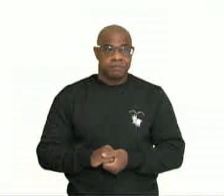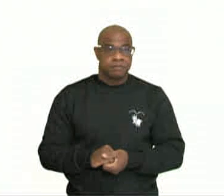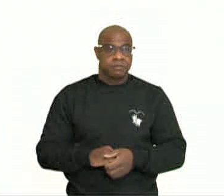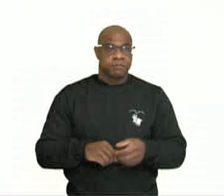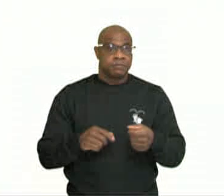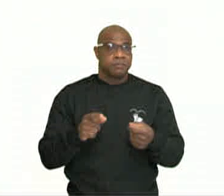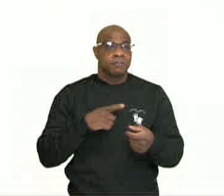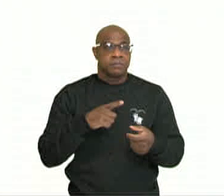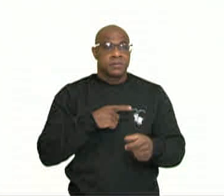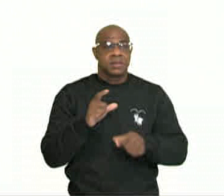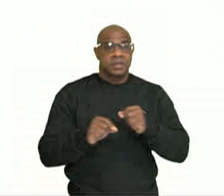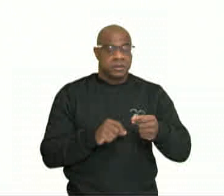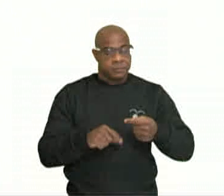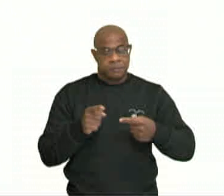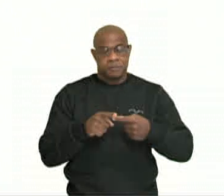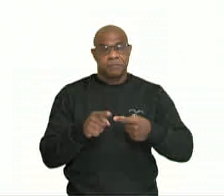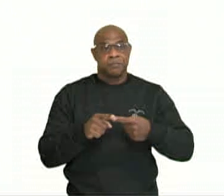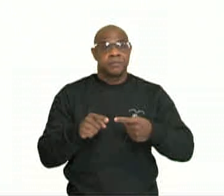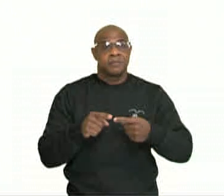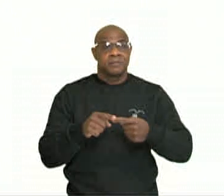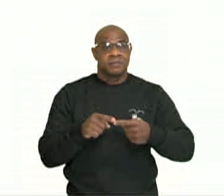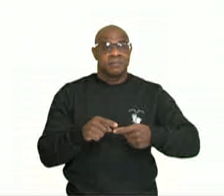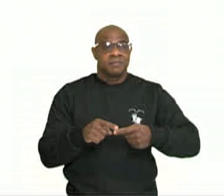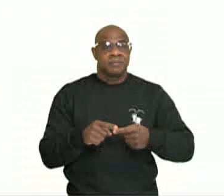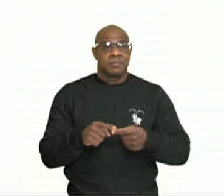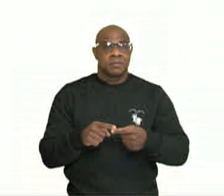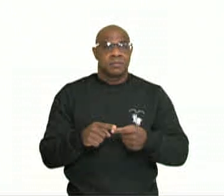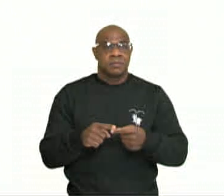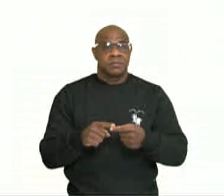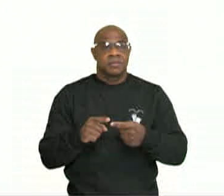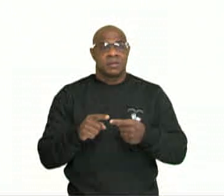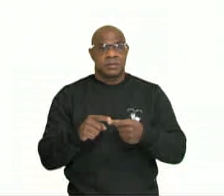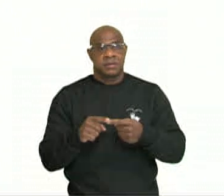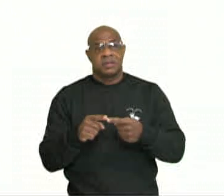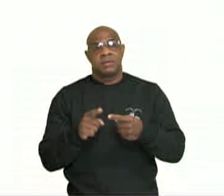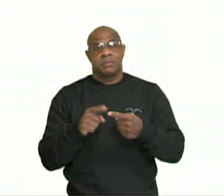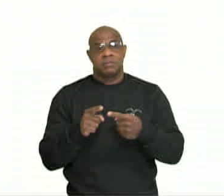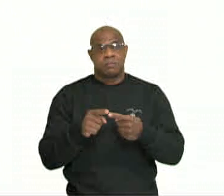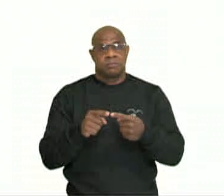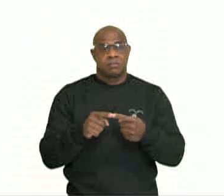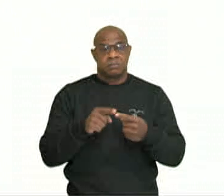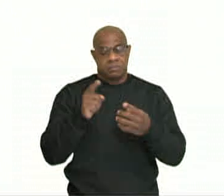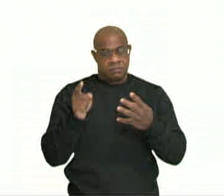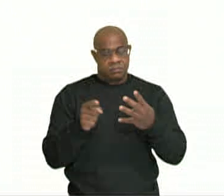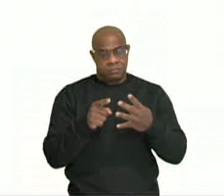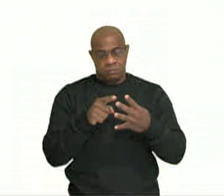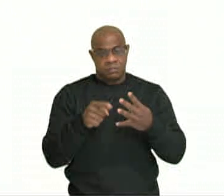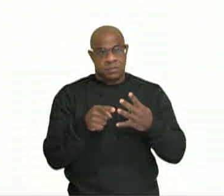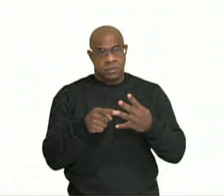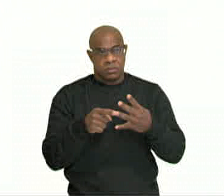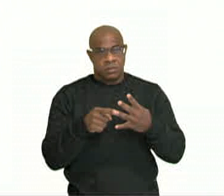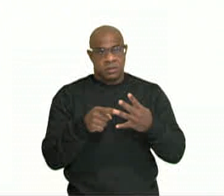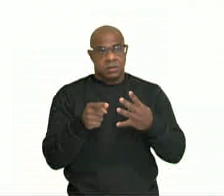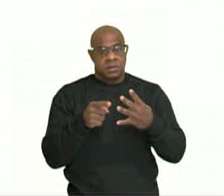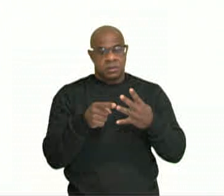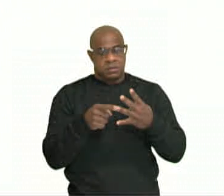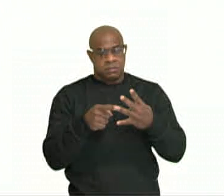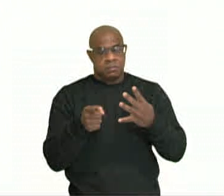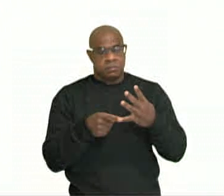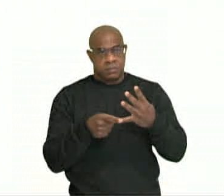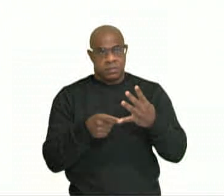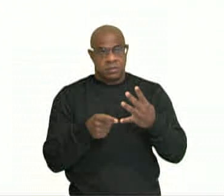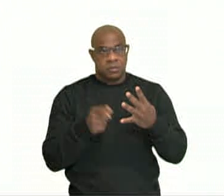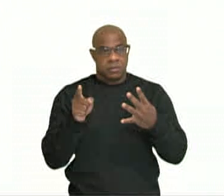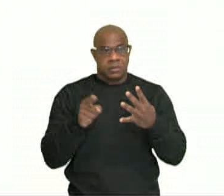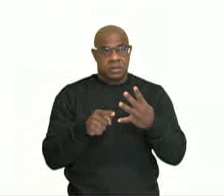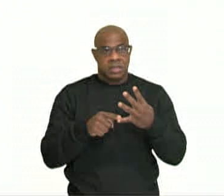Argumento tem também por evidência ou comprovação, que leva quem? O leitor a